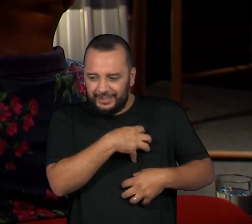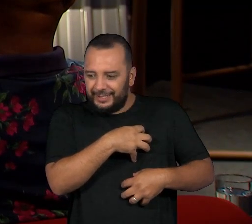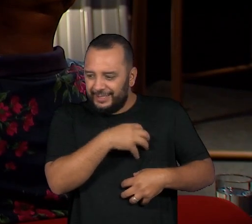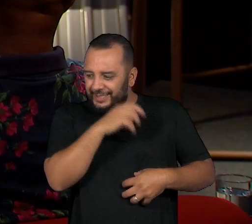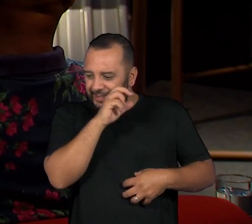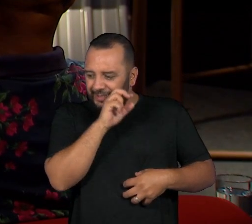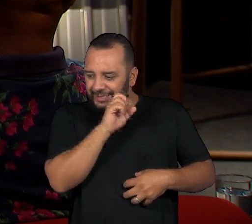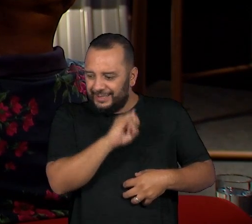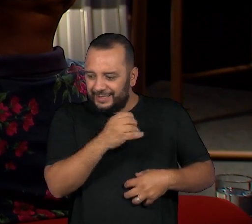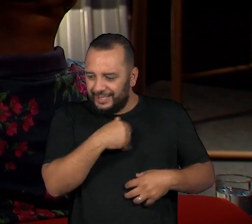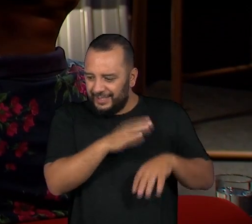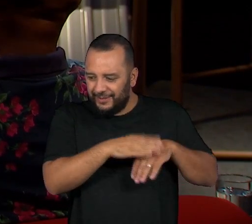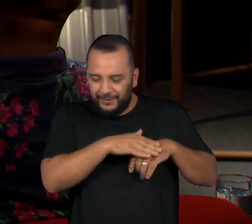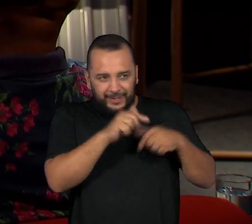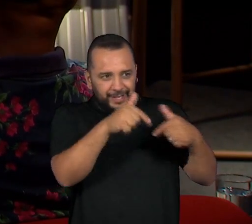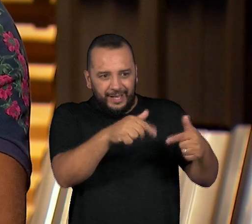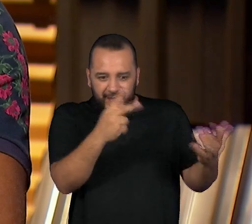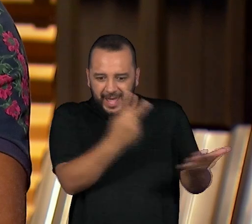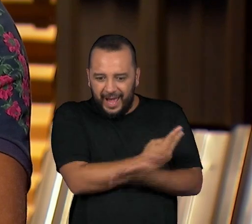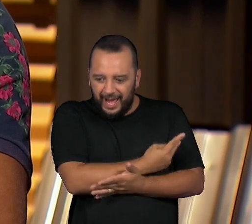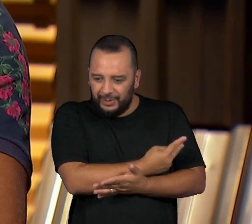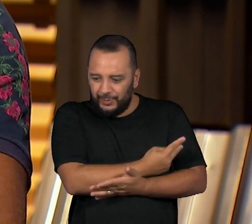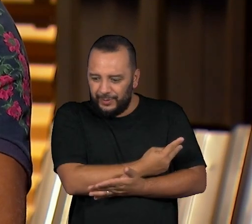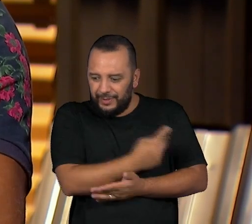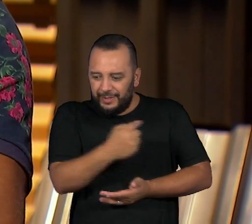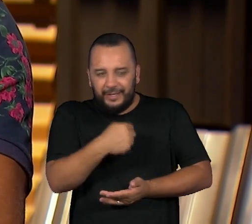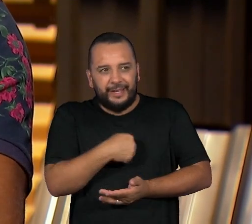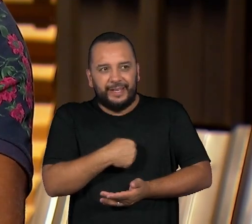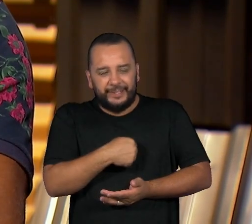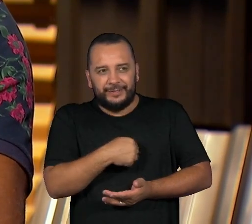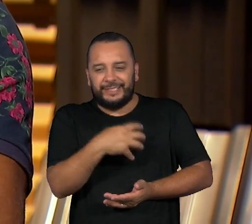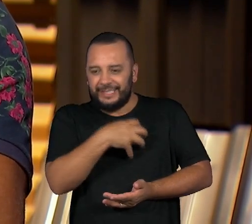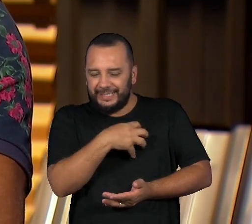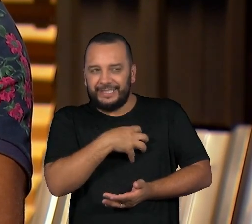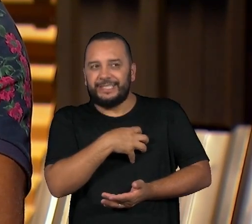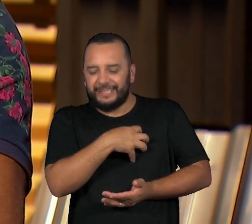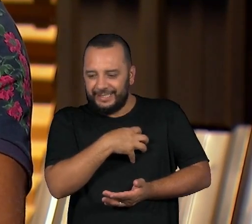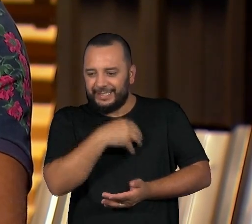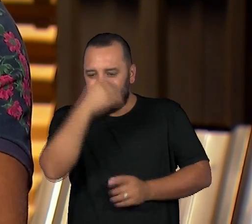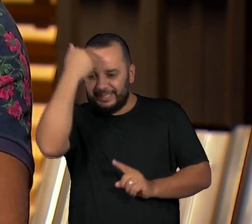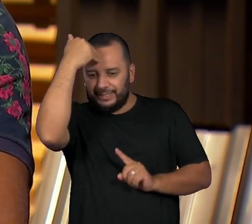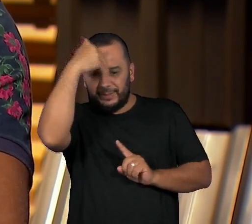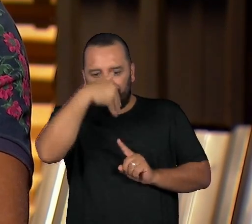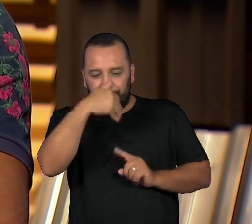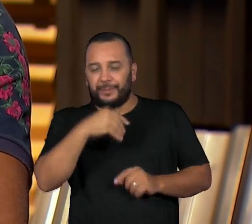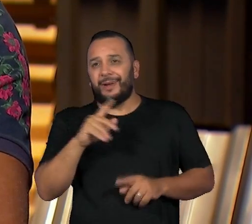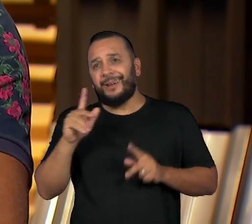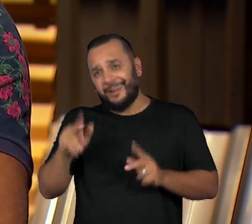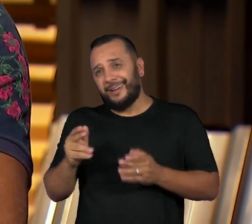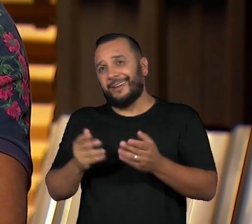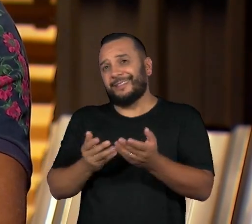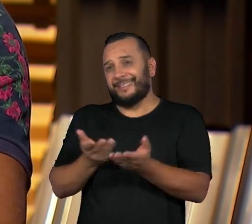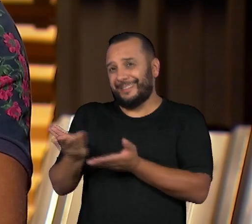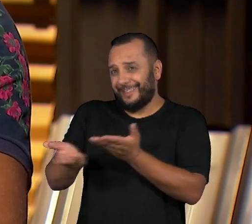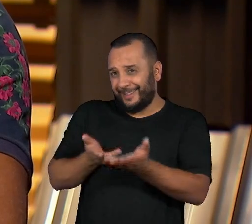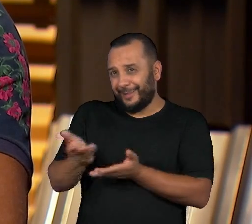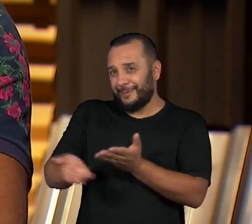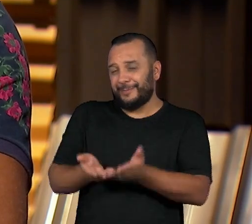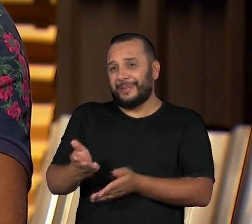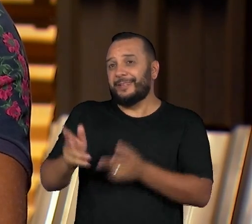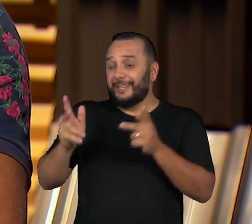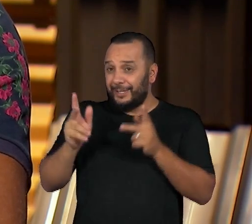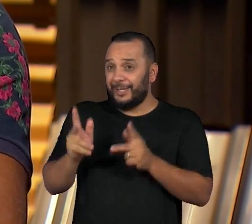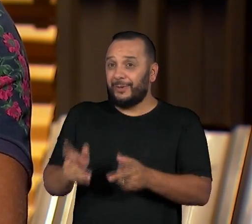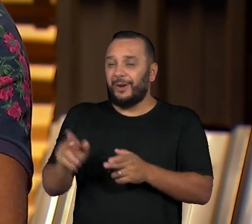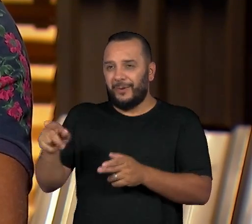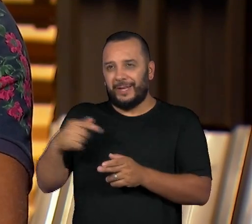consequência daquilo que você fez, não é assim? Era. Era uma terapia e ao mesmo tempo ele me botava